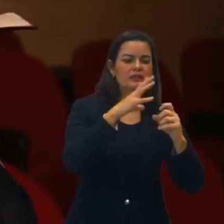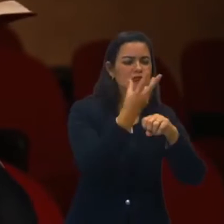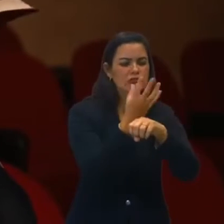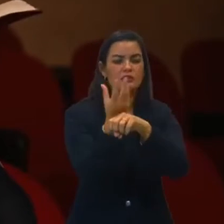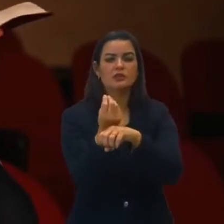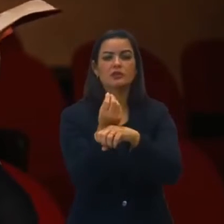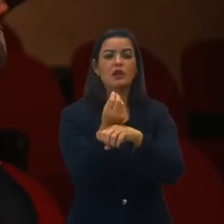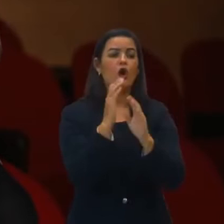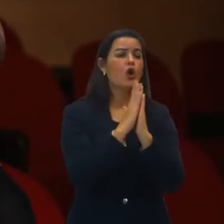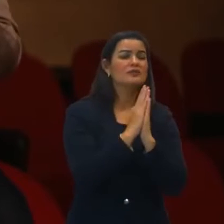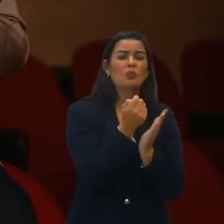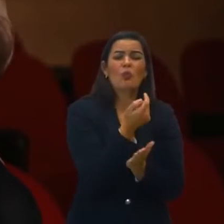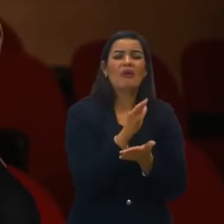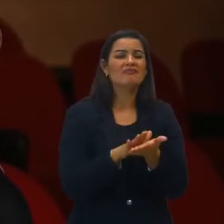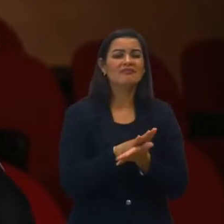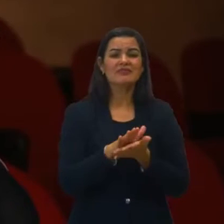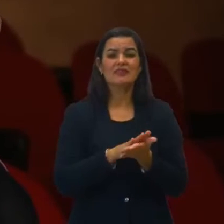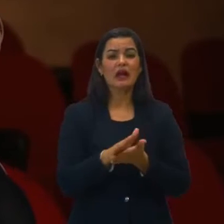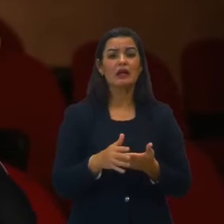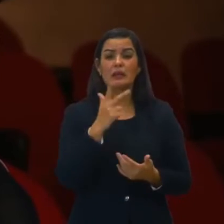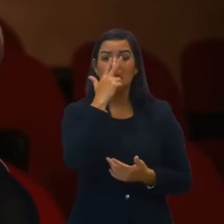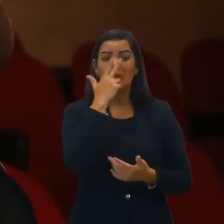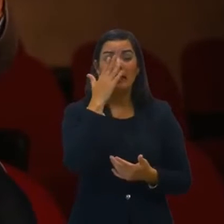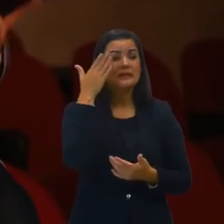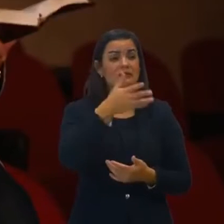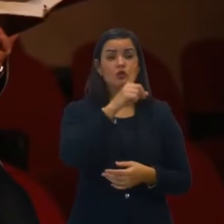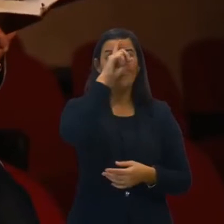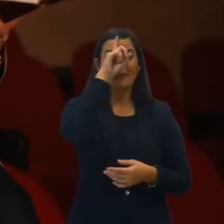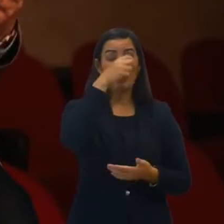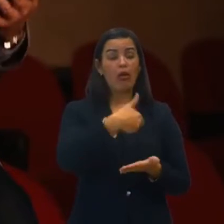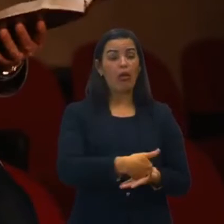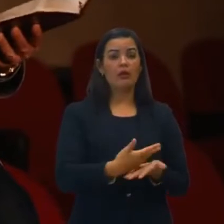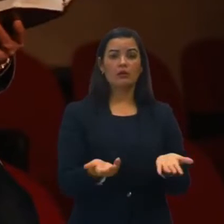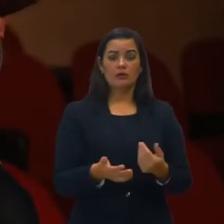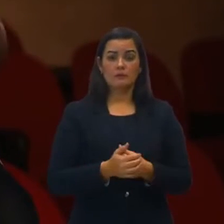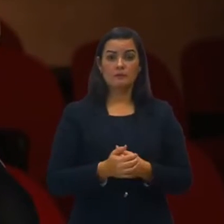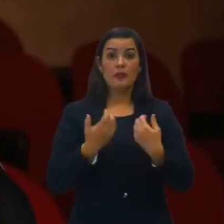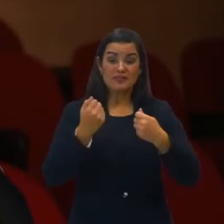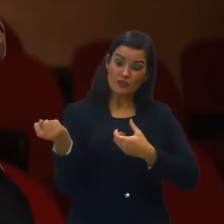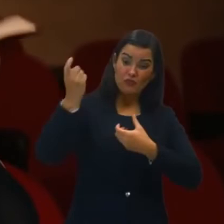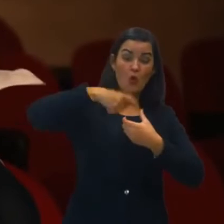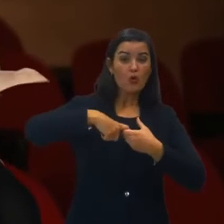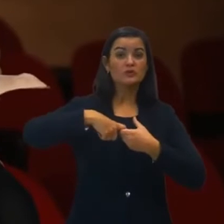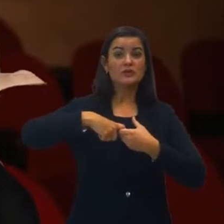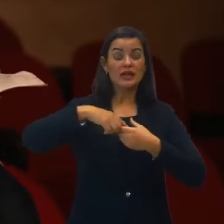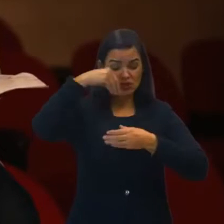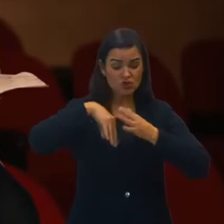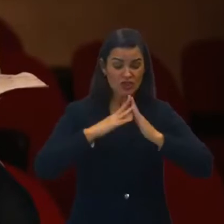em agonia. Nós precisamos restaurar o altar da oração na nossa vida, na nossa casa, na nossa